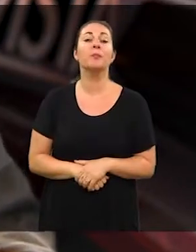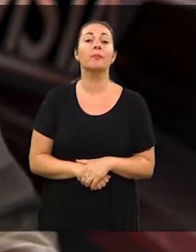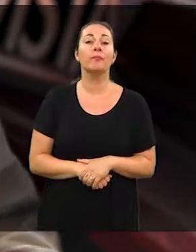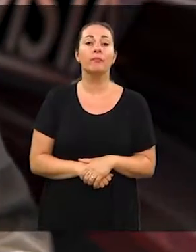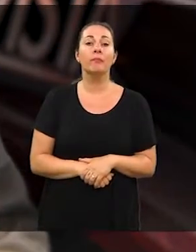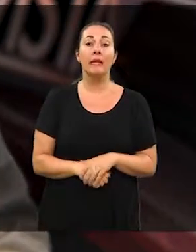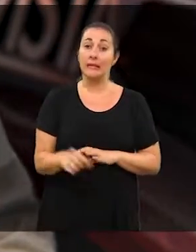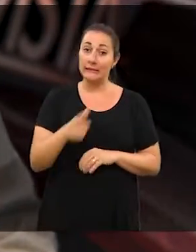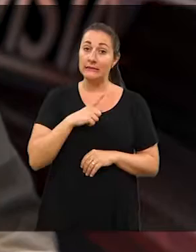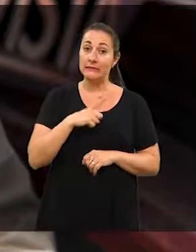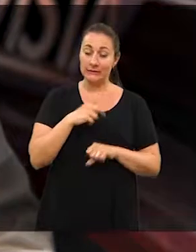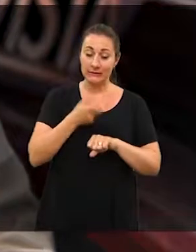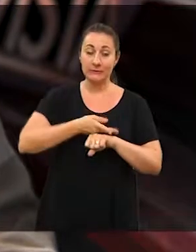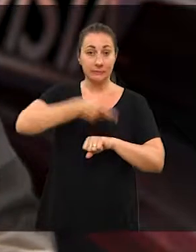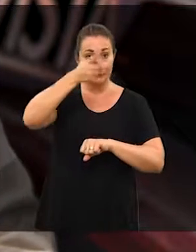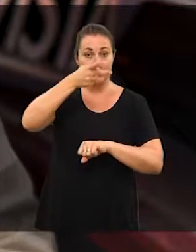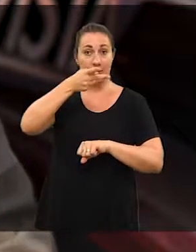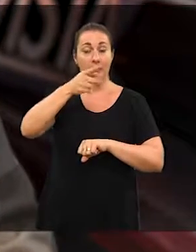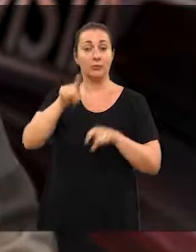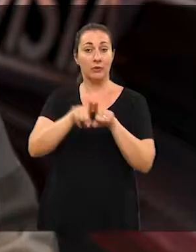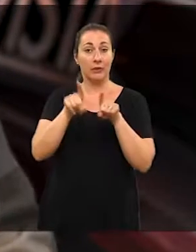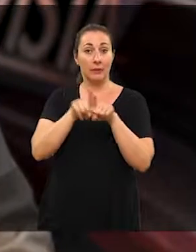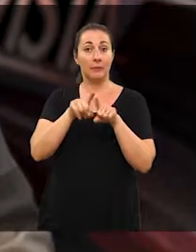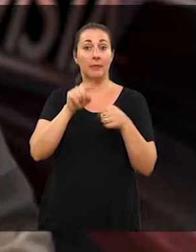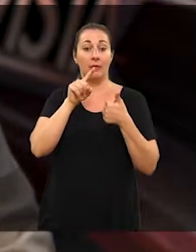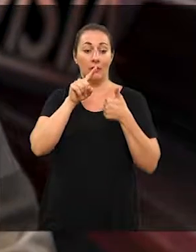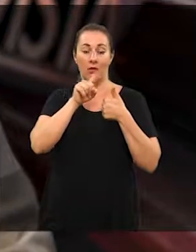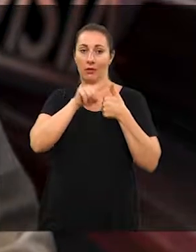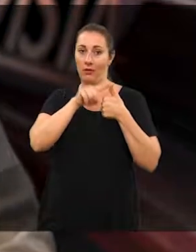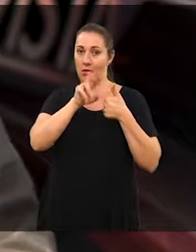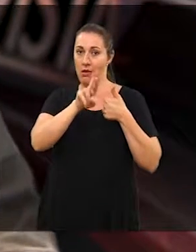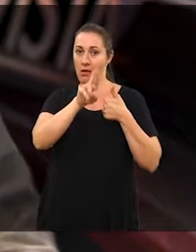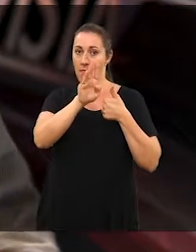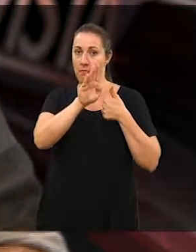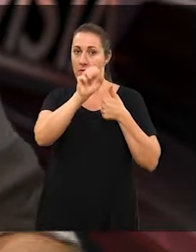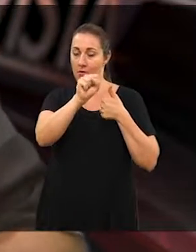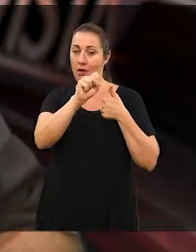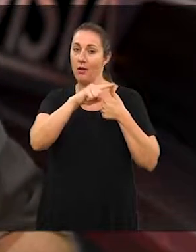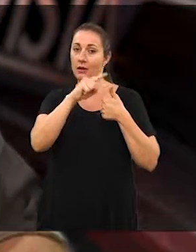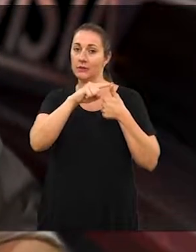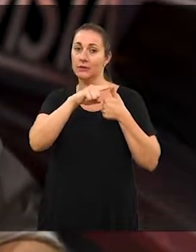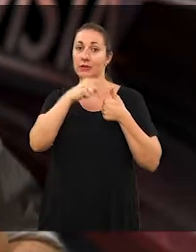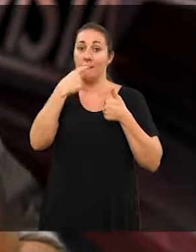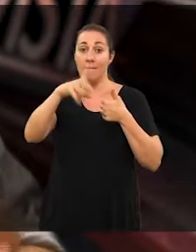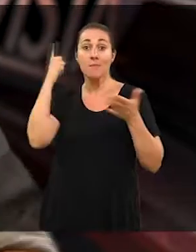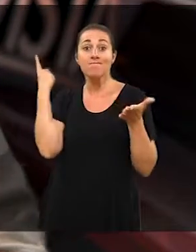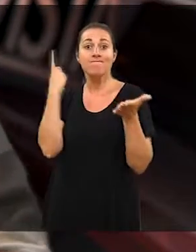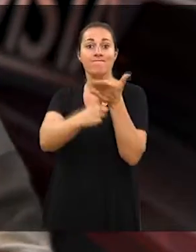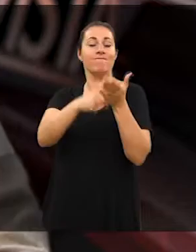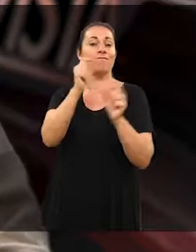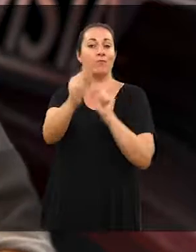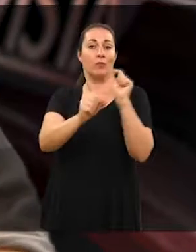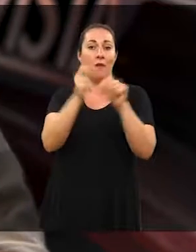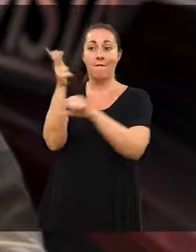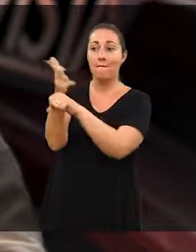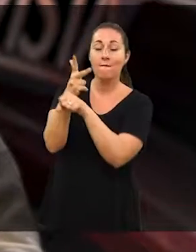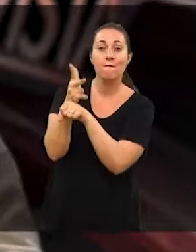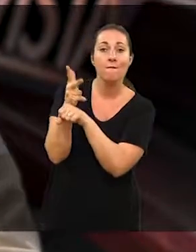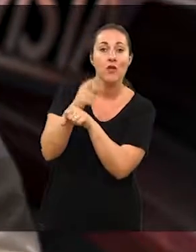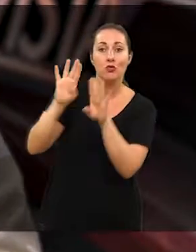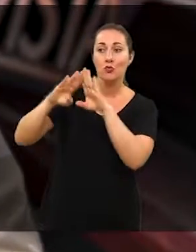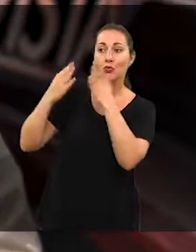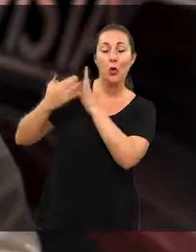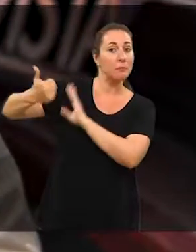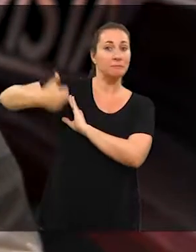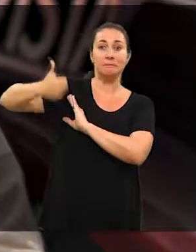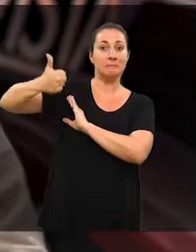Além de toda essa premiação, tem uma outra que a RBS se comprometeu em fazer, que é fazer um vídeo daquela escola